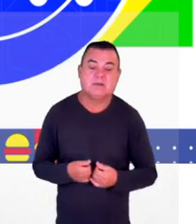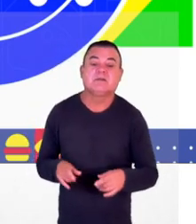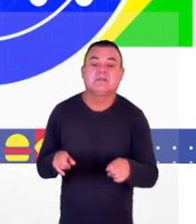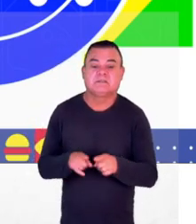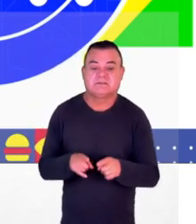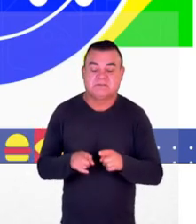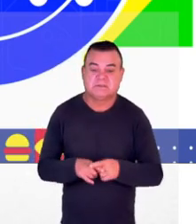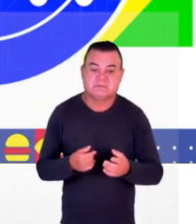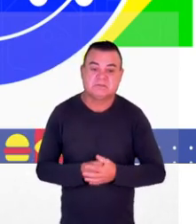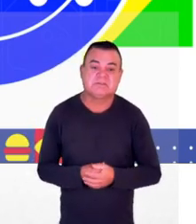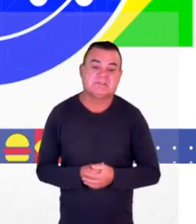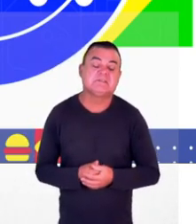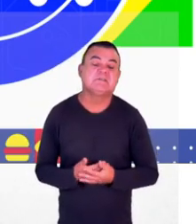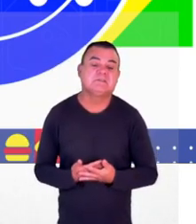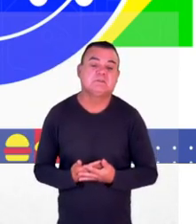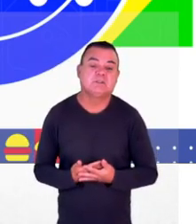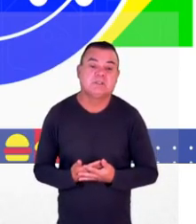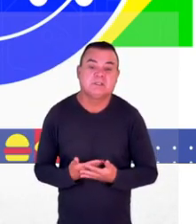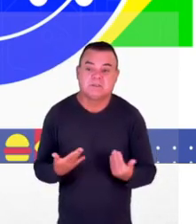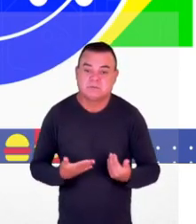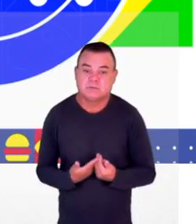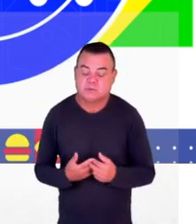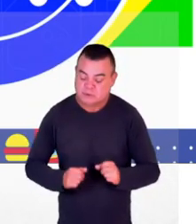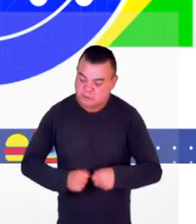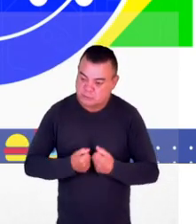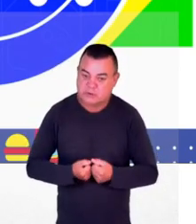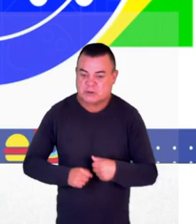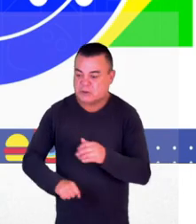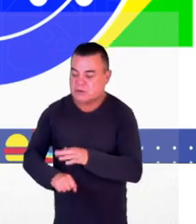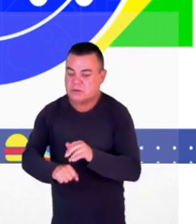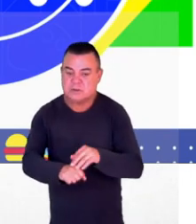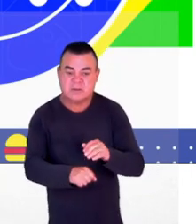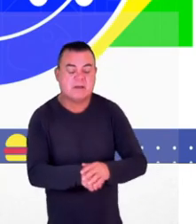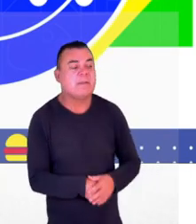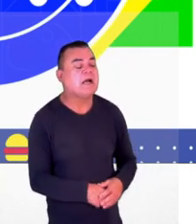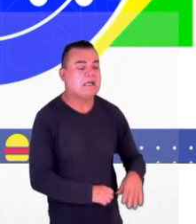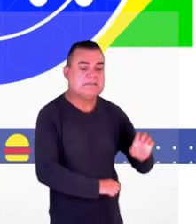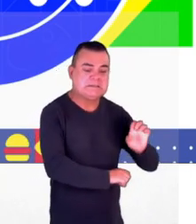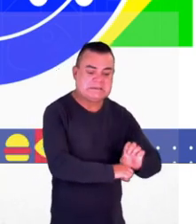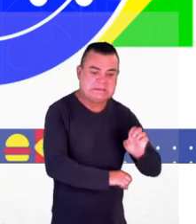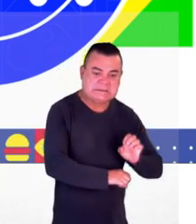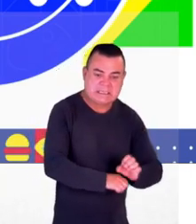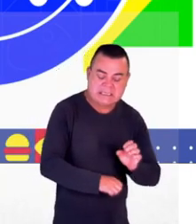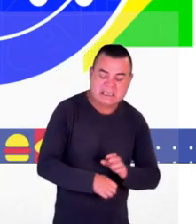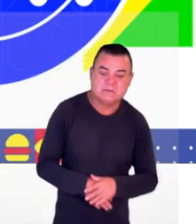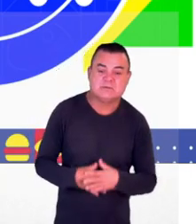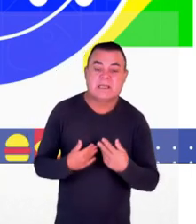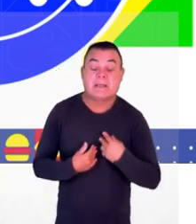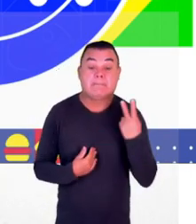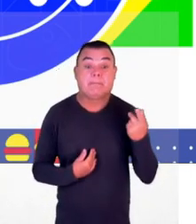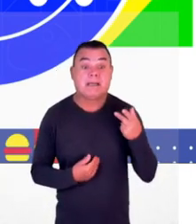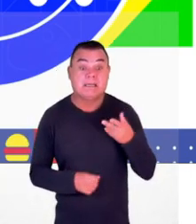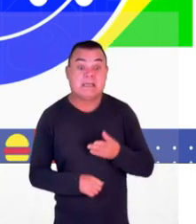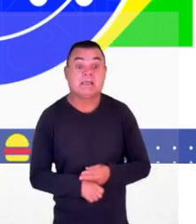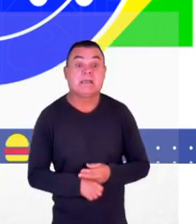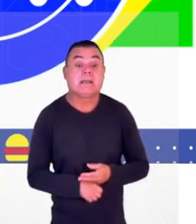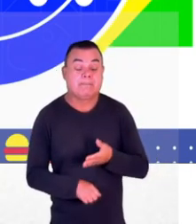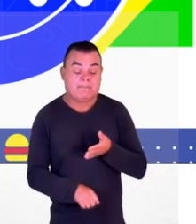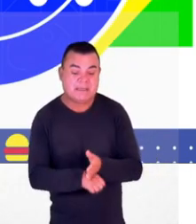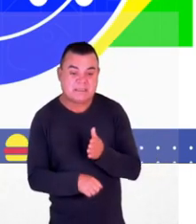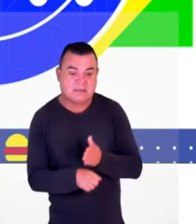enforcement também de fazer de chamar estados eh dos os diferentes centros da Federação para participar e para